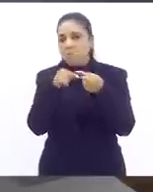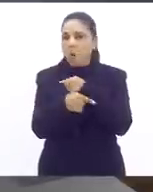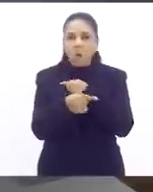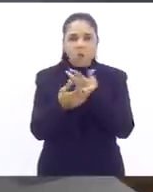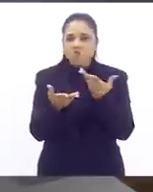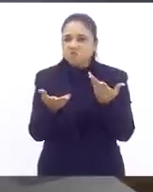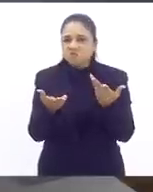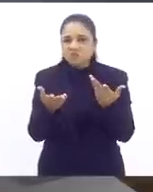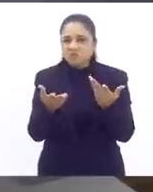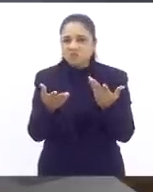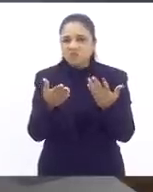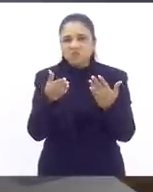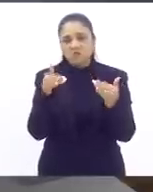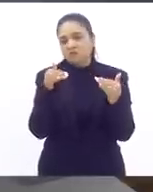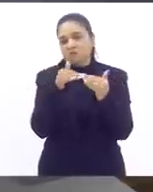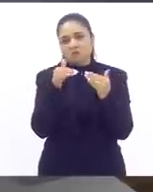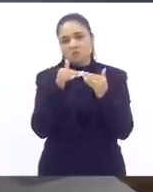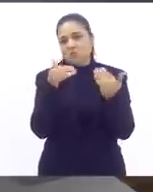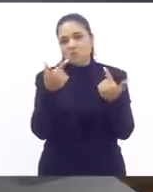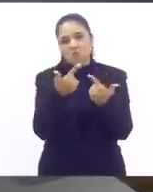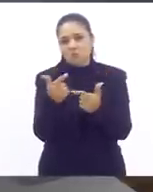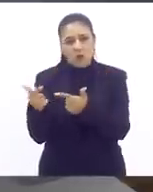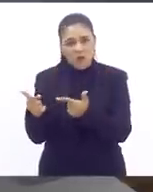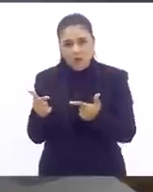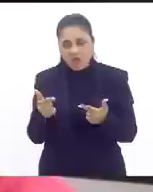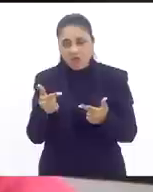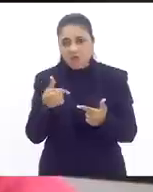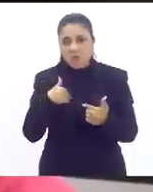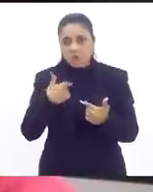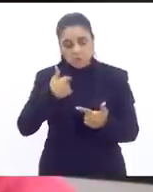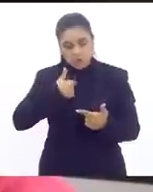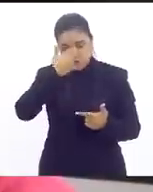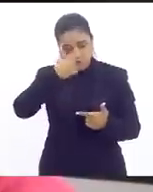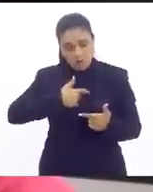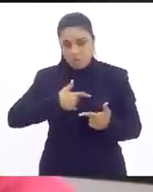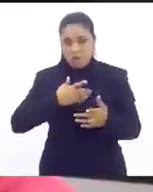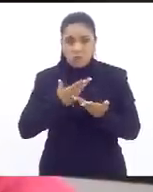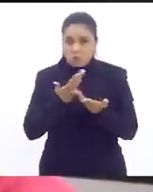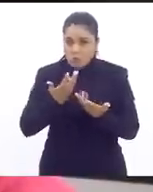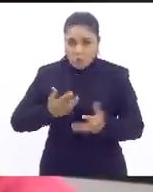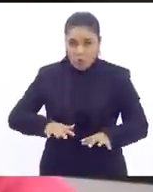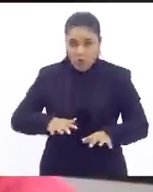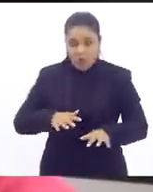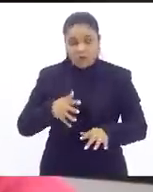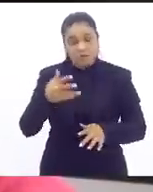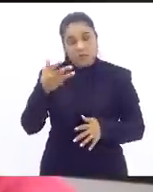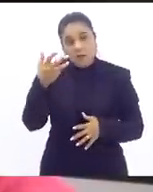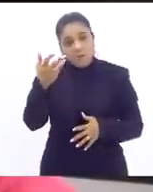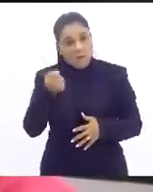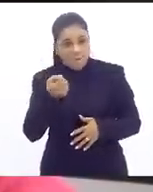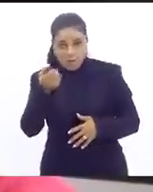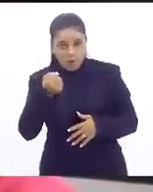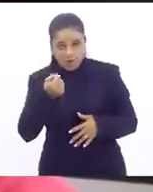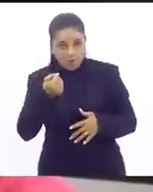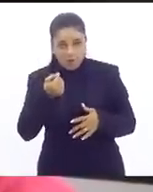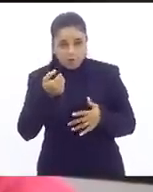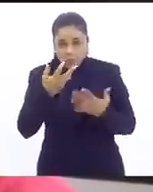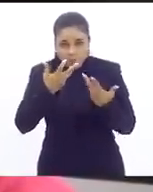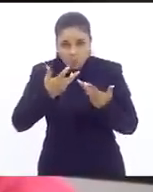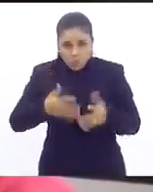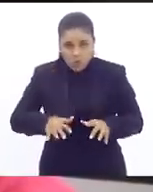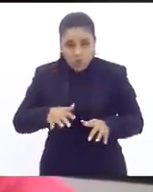eu não quero nem para mim nem para todos inclusive para as pensionistas que